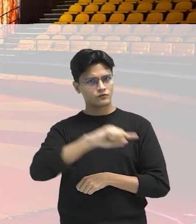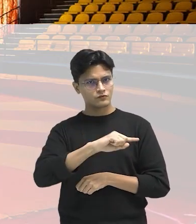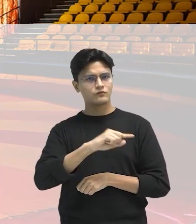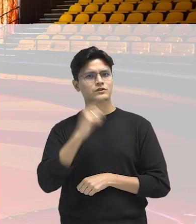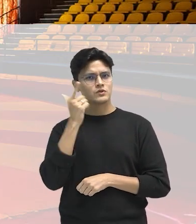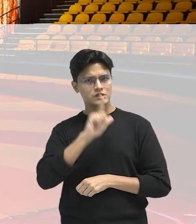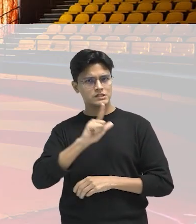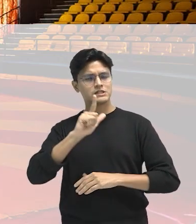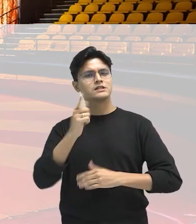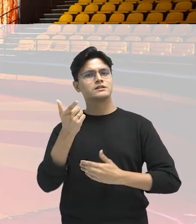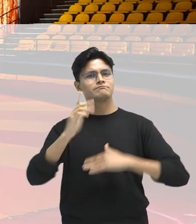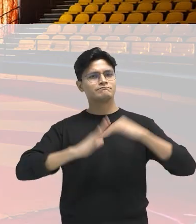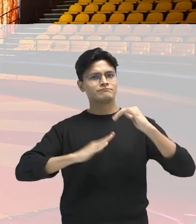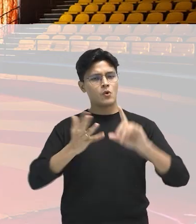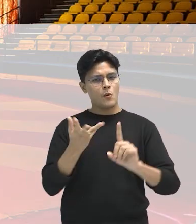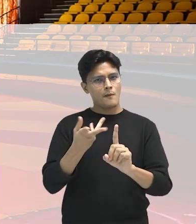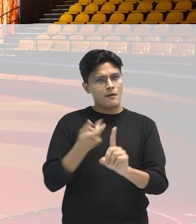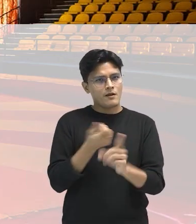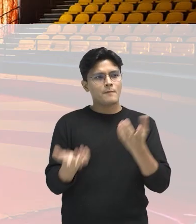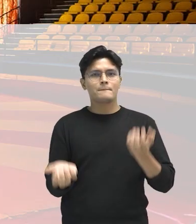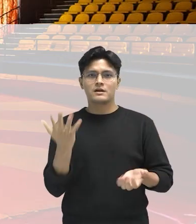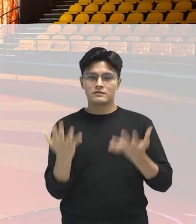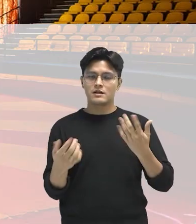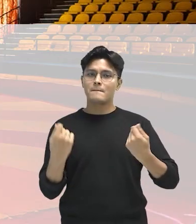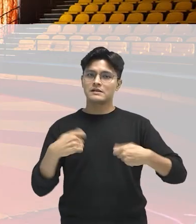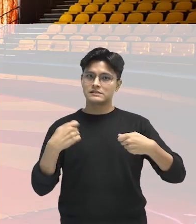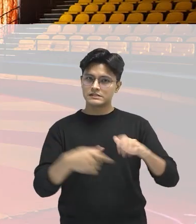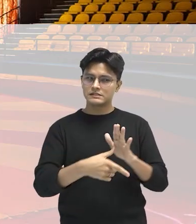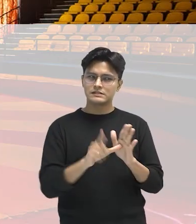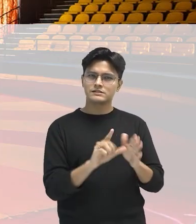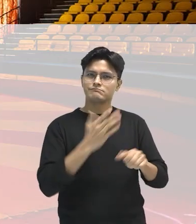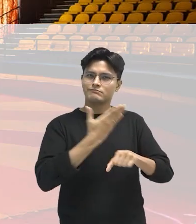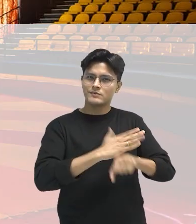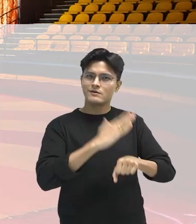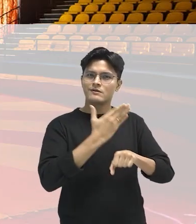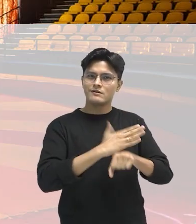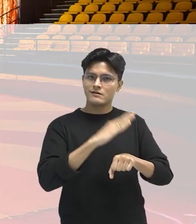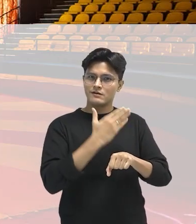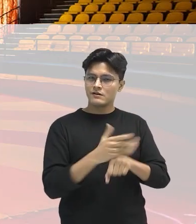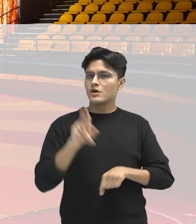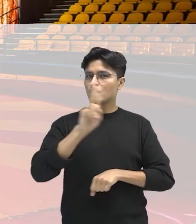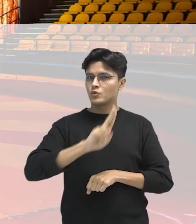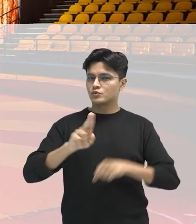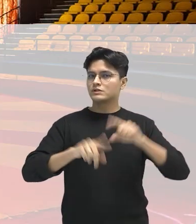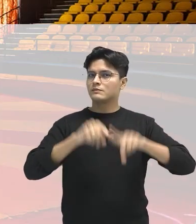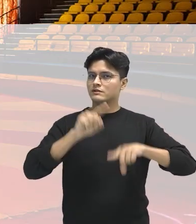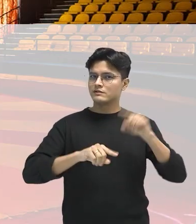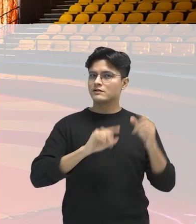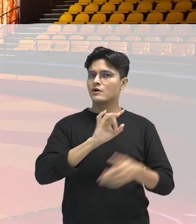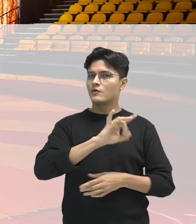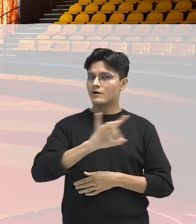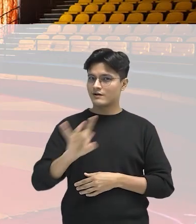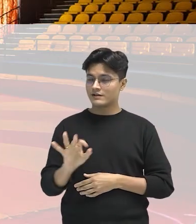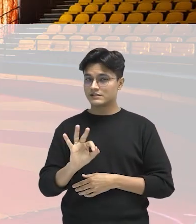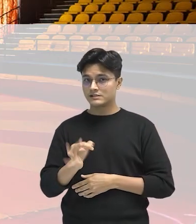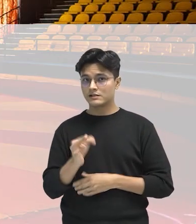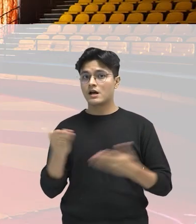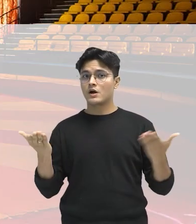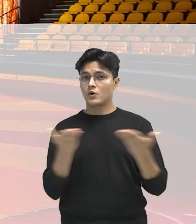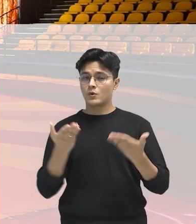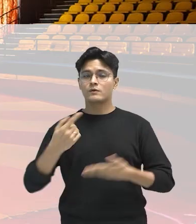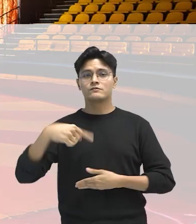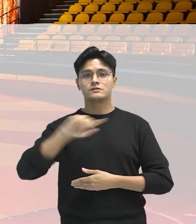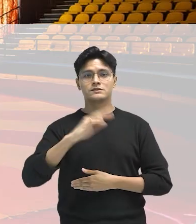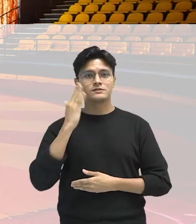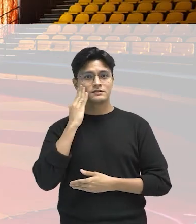tornar um malabarista, é preciso você treinar bastante com cada um dos equipamentos. Portanto, agora que vocês já